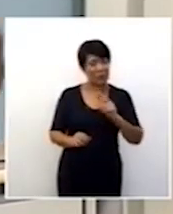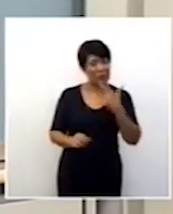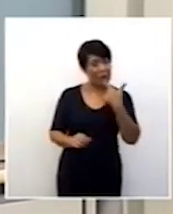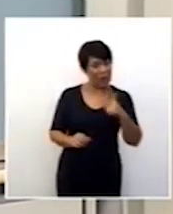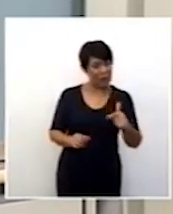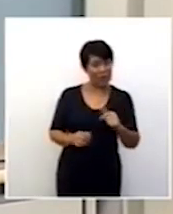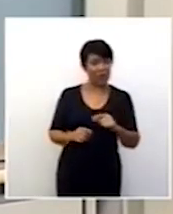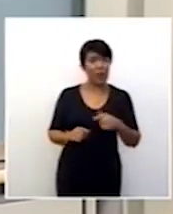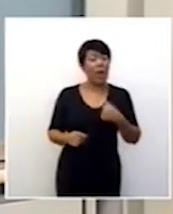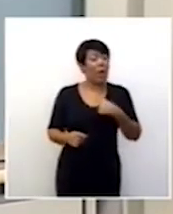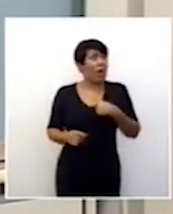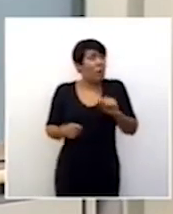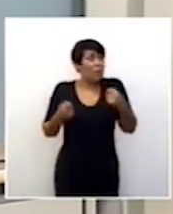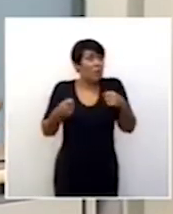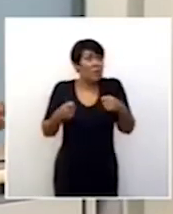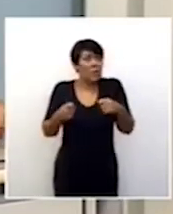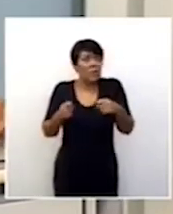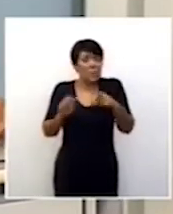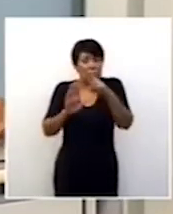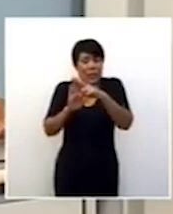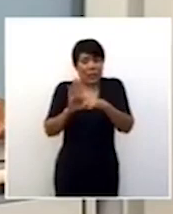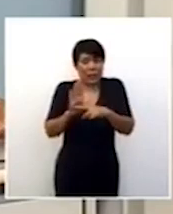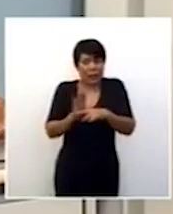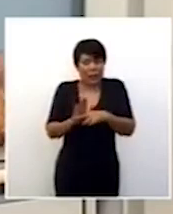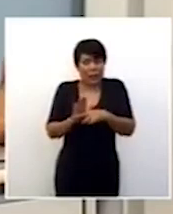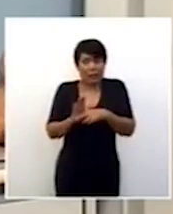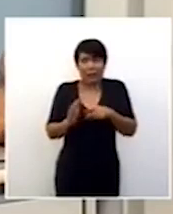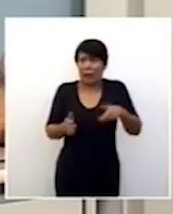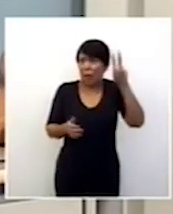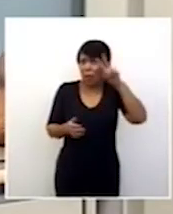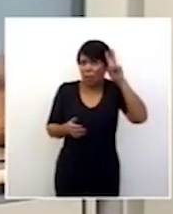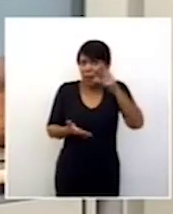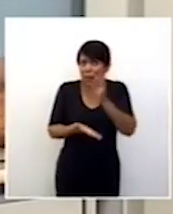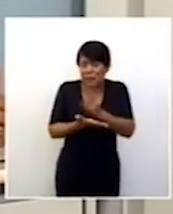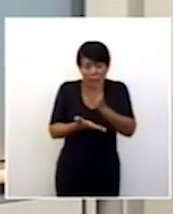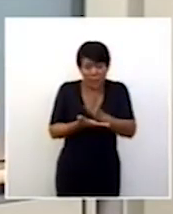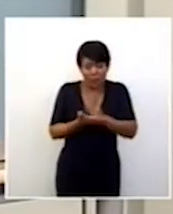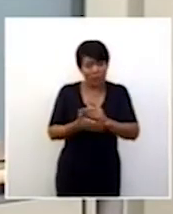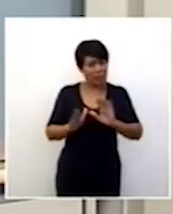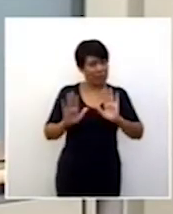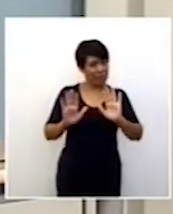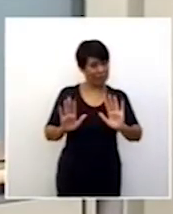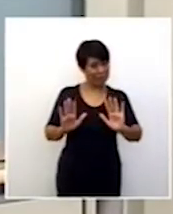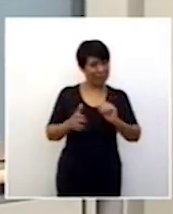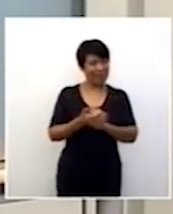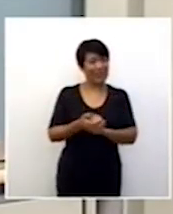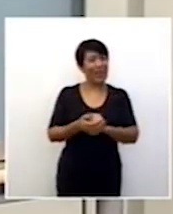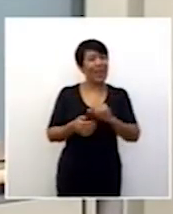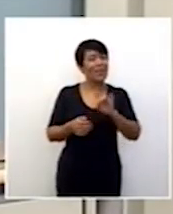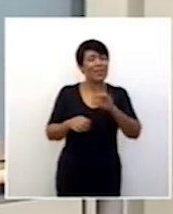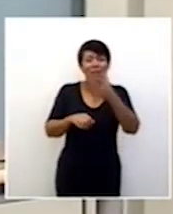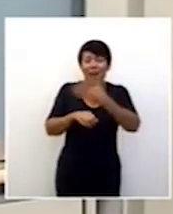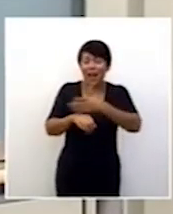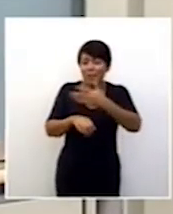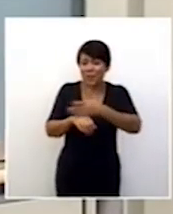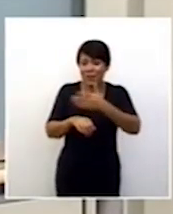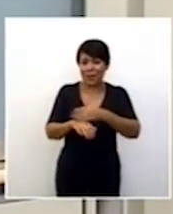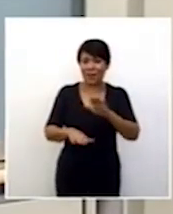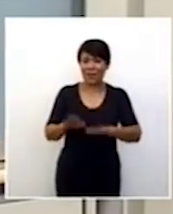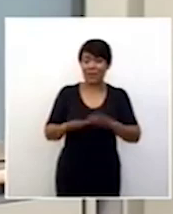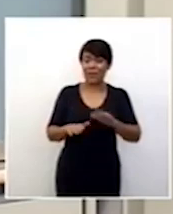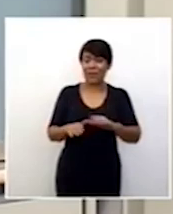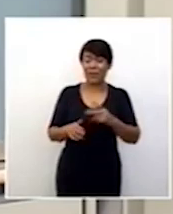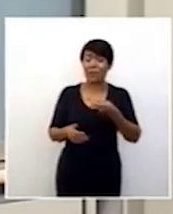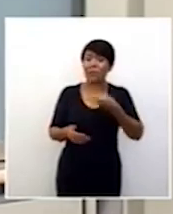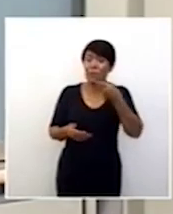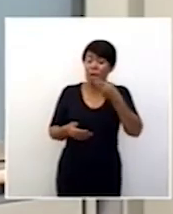não preciso usar essas regras a todo momento da minha vida. Veja que está aí nessa habilidade, ó. Em situações de fala